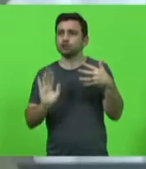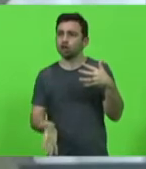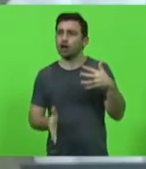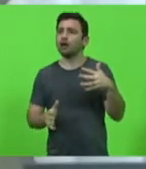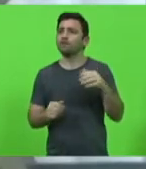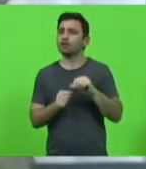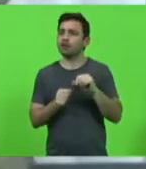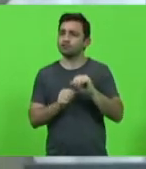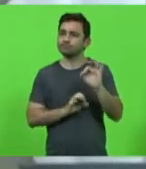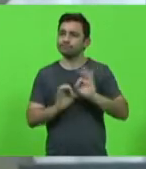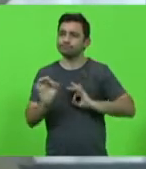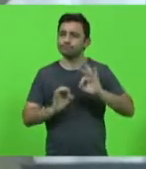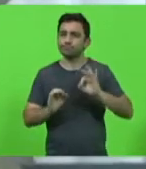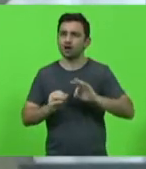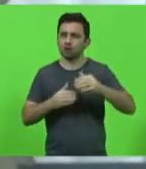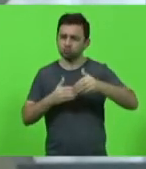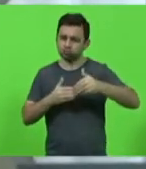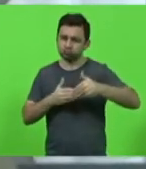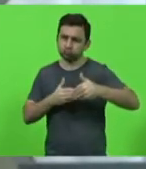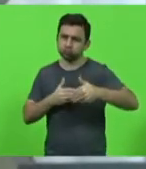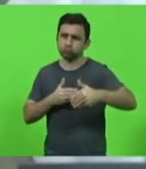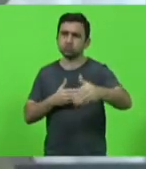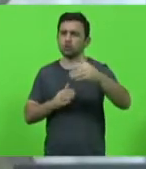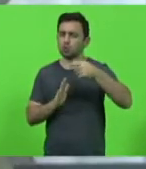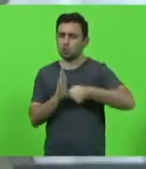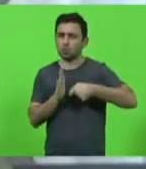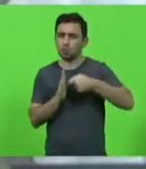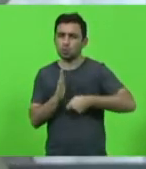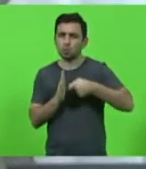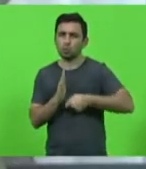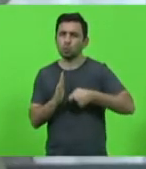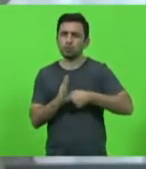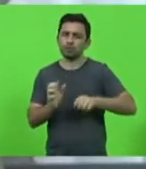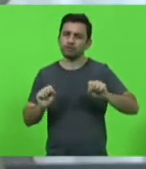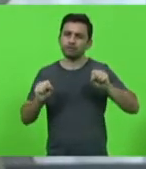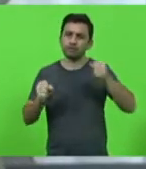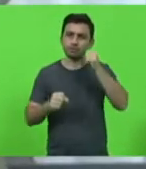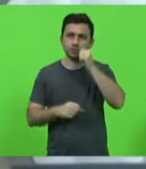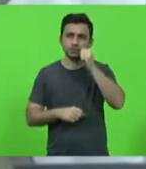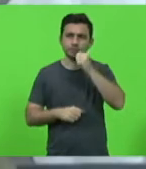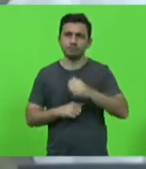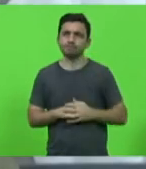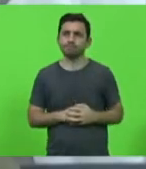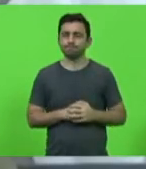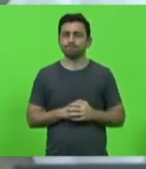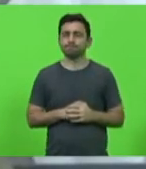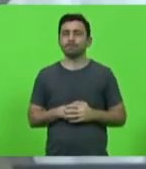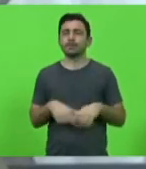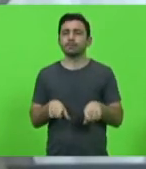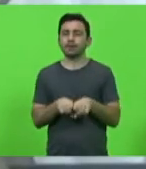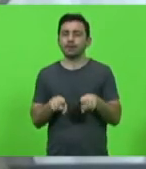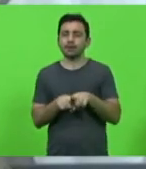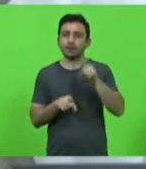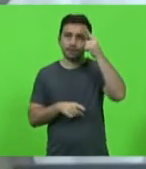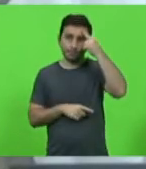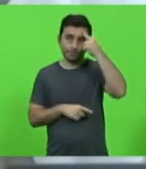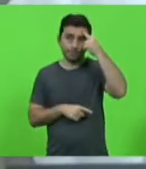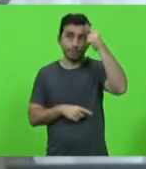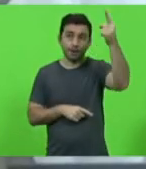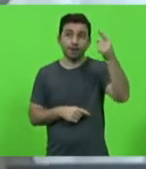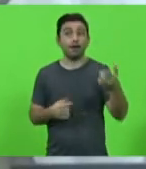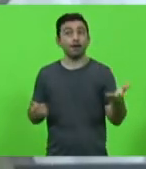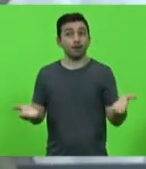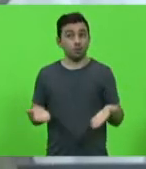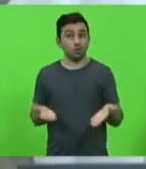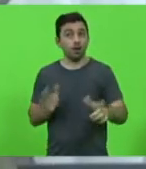né? Já temos uma longa trajetória de luta em defesa das mulheres. Eu quero lembrar aqui da nossa